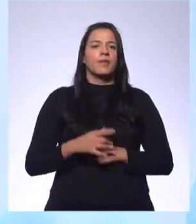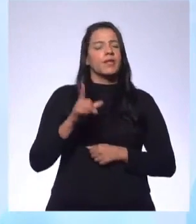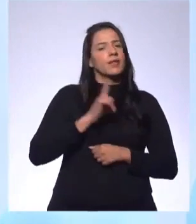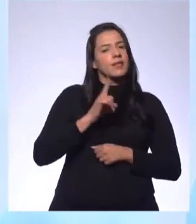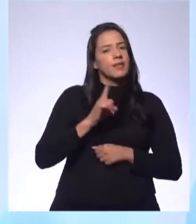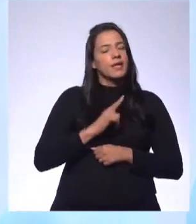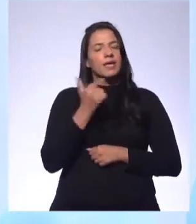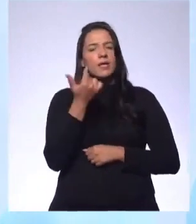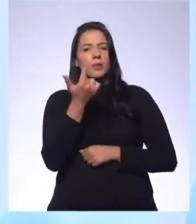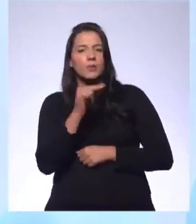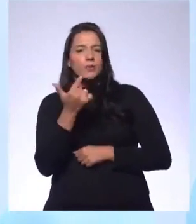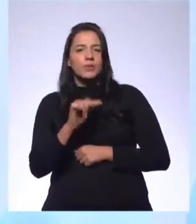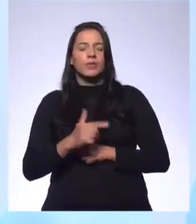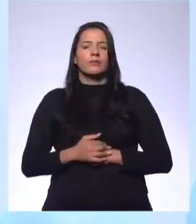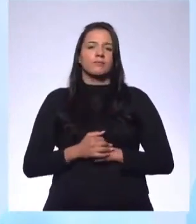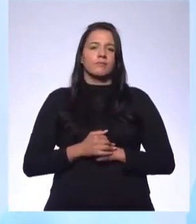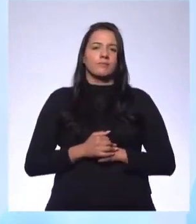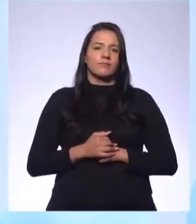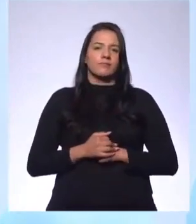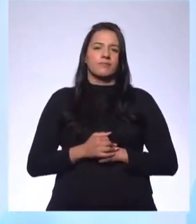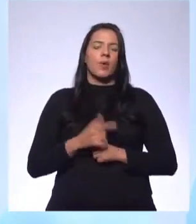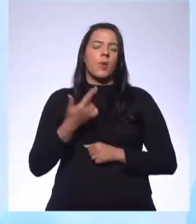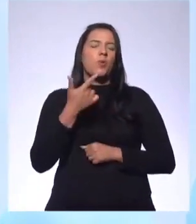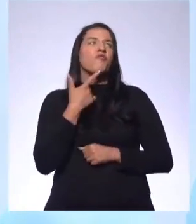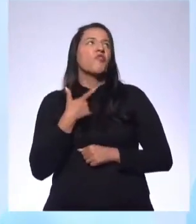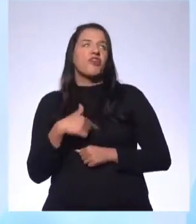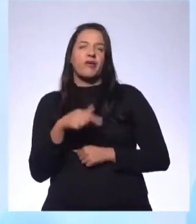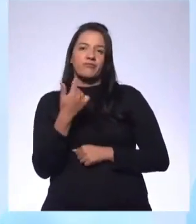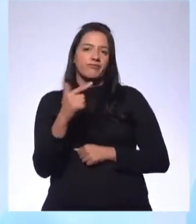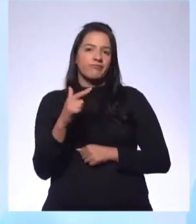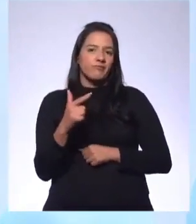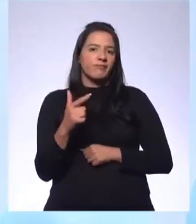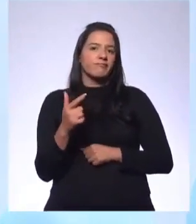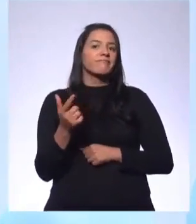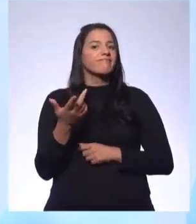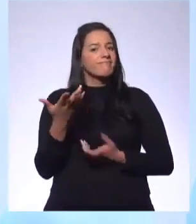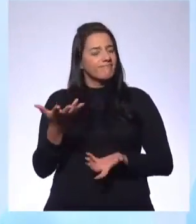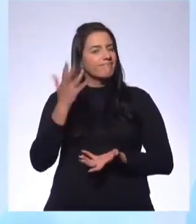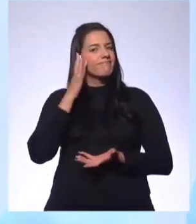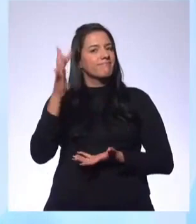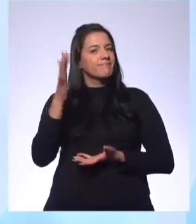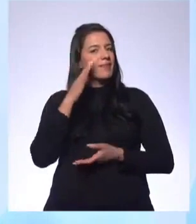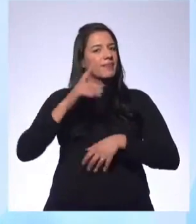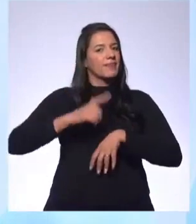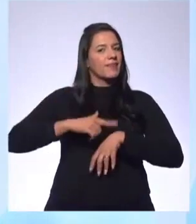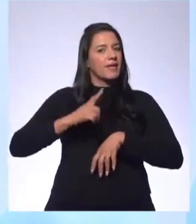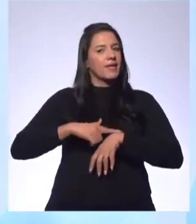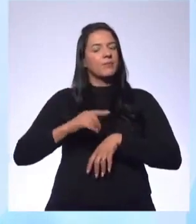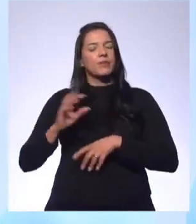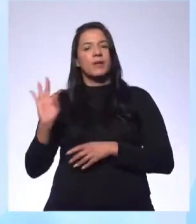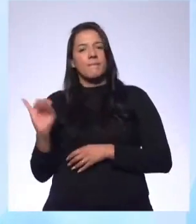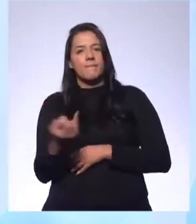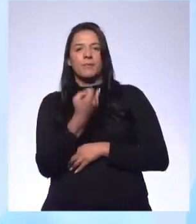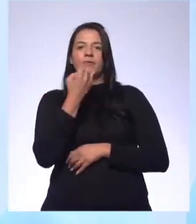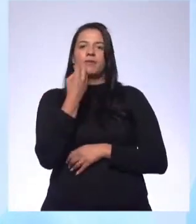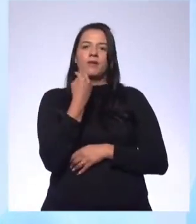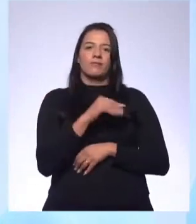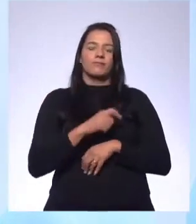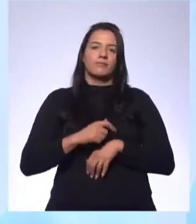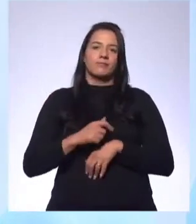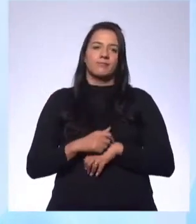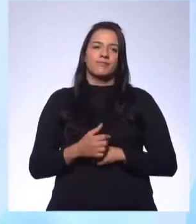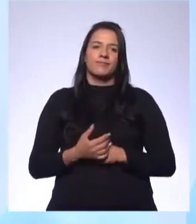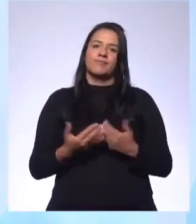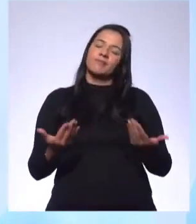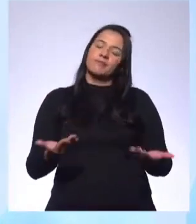tempo ou não tem tempo ou não tem vontade? Tem essa reflexão de tempo e aproveitar o tempo. E a nossa aula